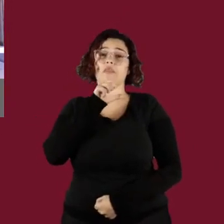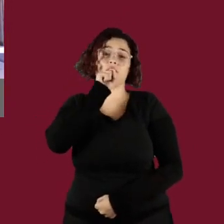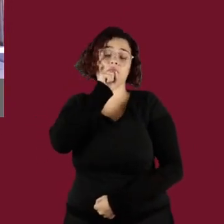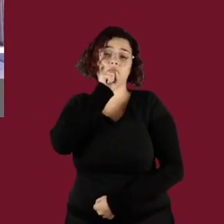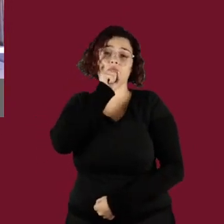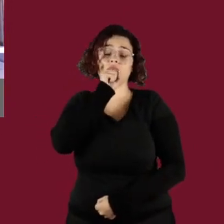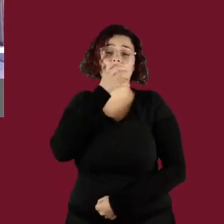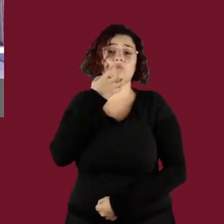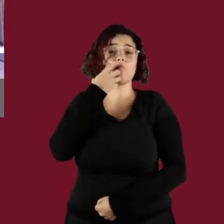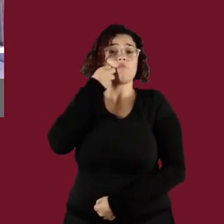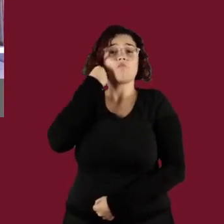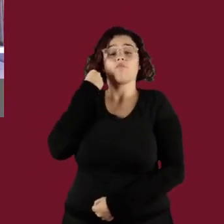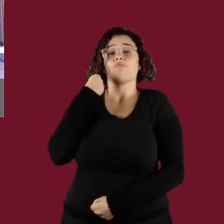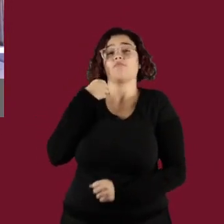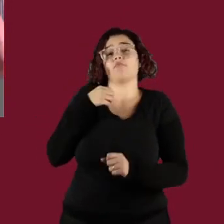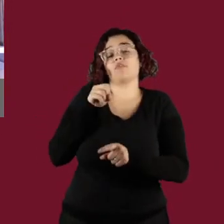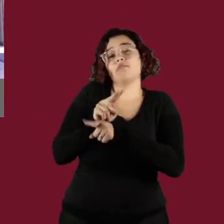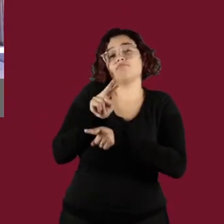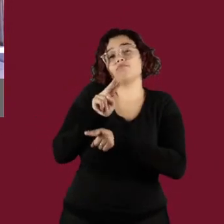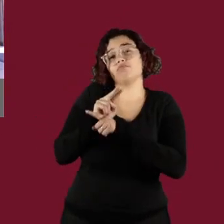E os comentários foram...